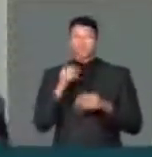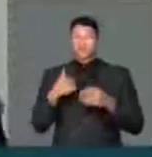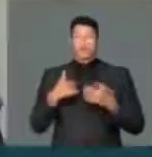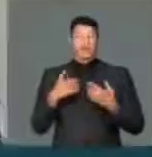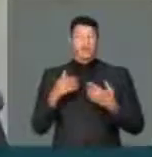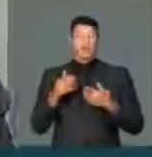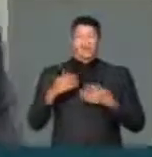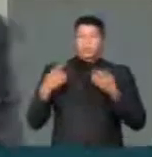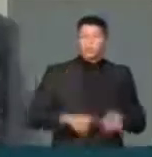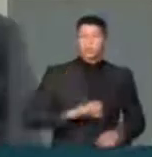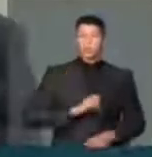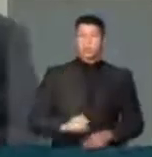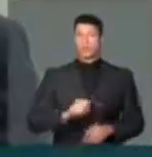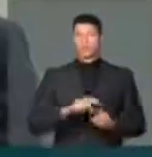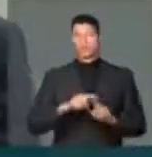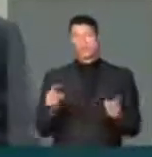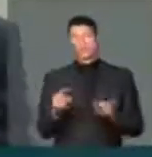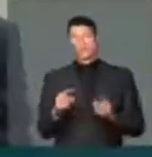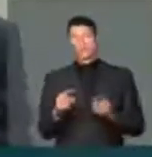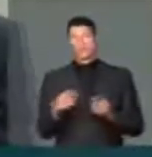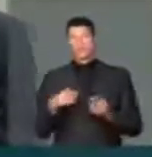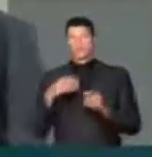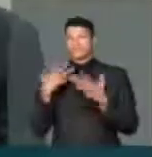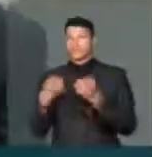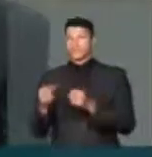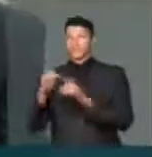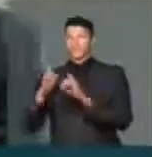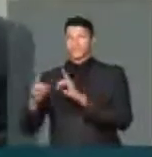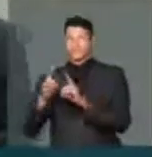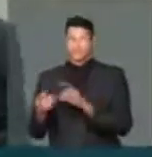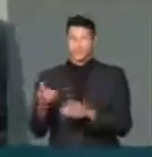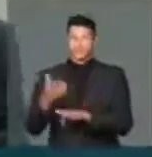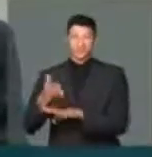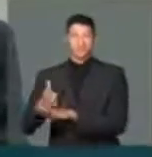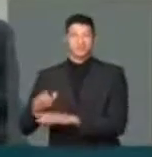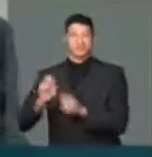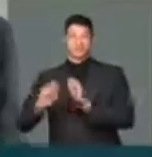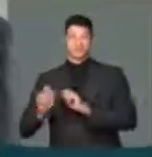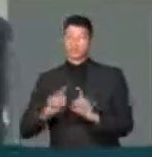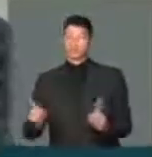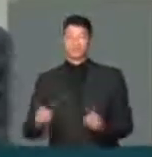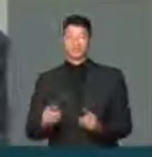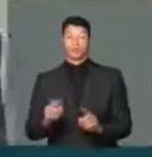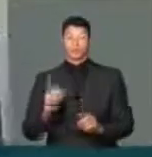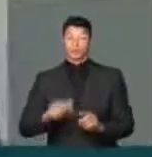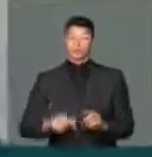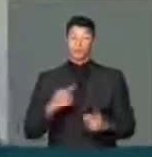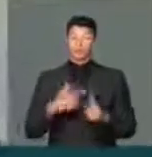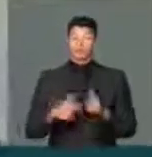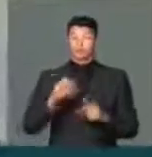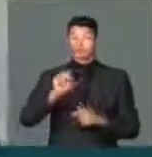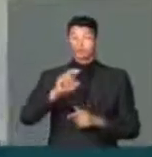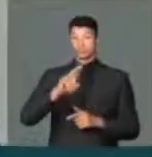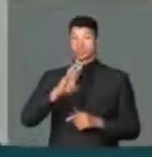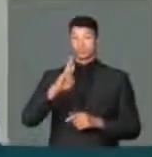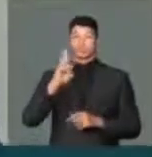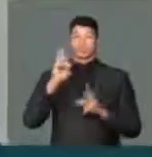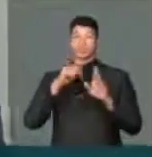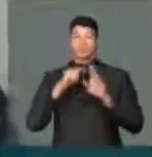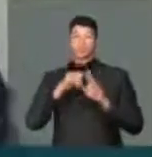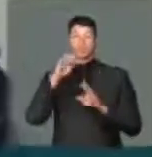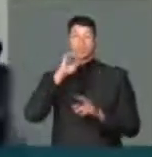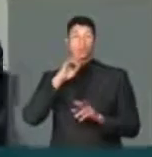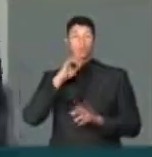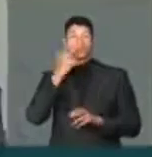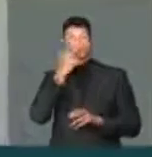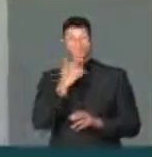tempo ser menos avesso à intervenção do Estado na economia. Então, essa é uma crise de representatividade dos Estados Unidos, me